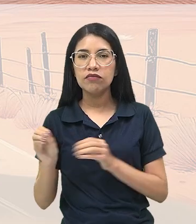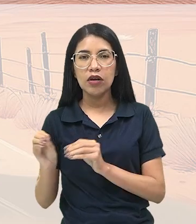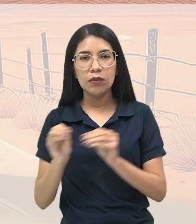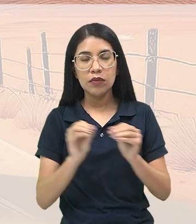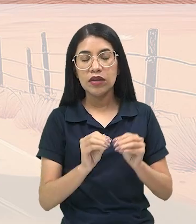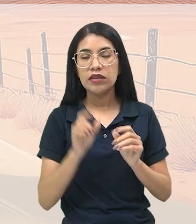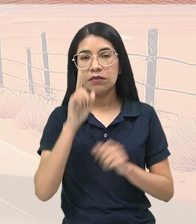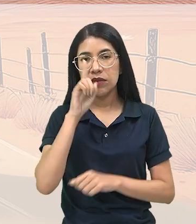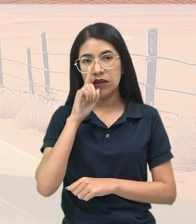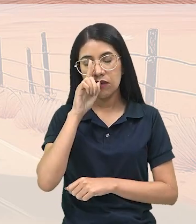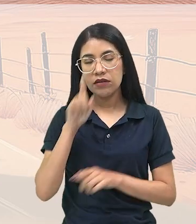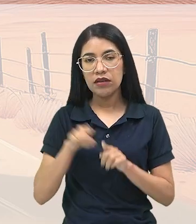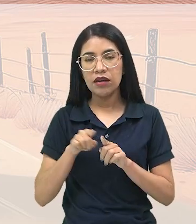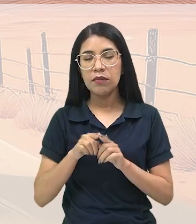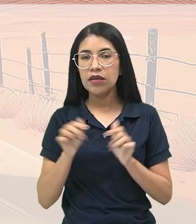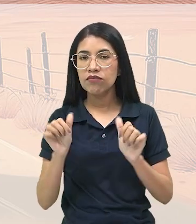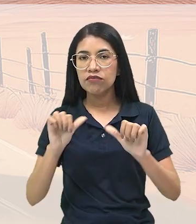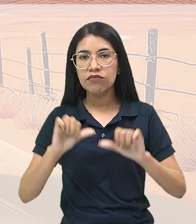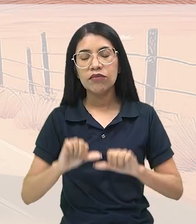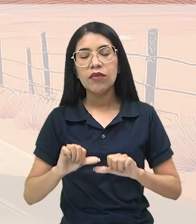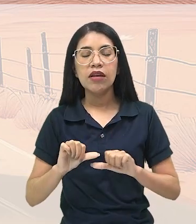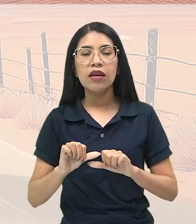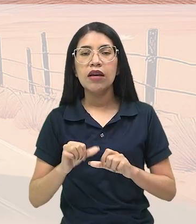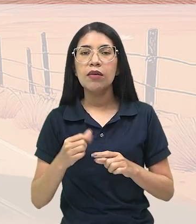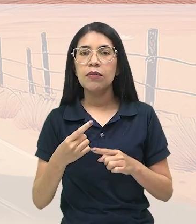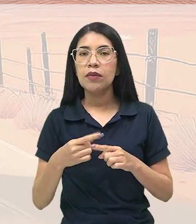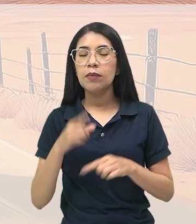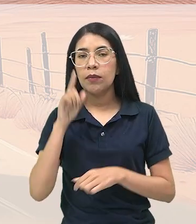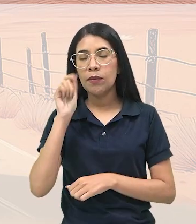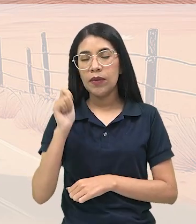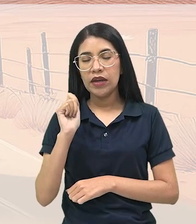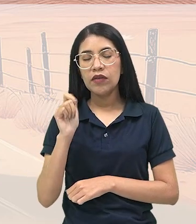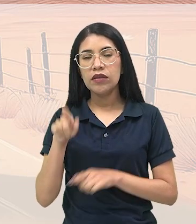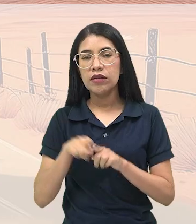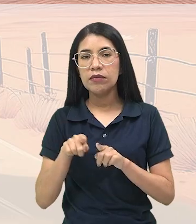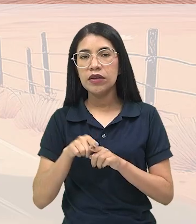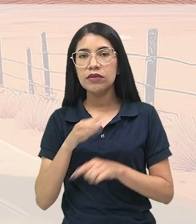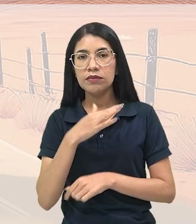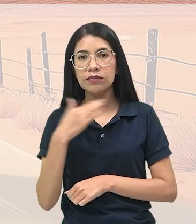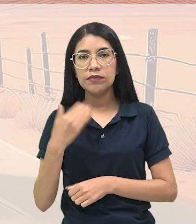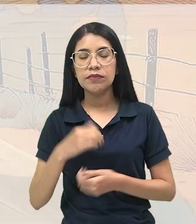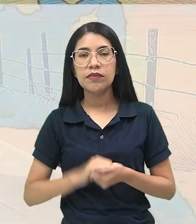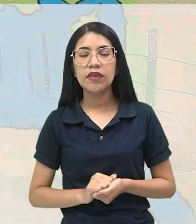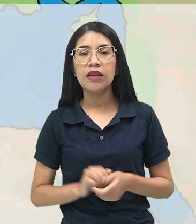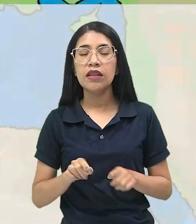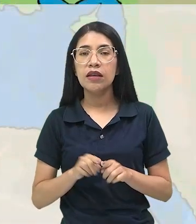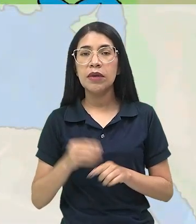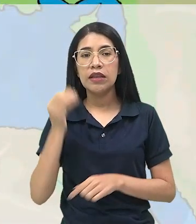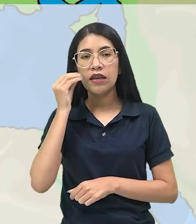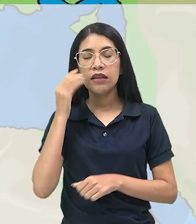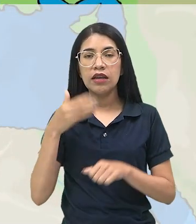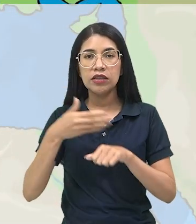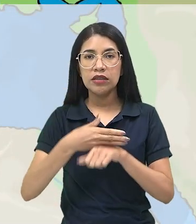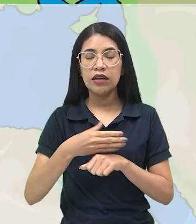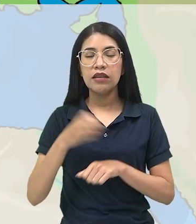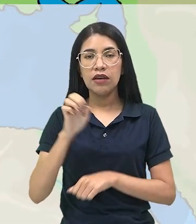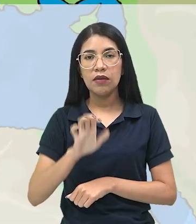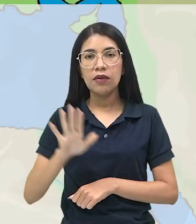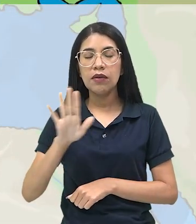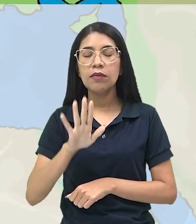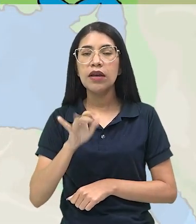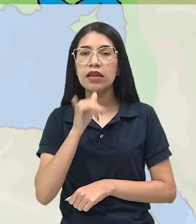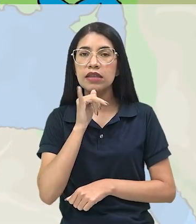perigosas, feitas em péssimas condições e até com risco de morte. Para tentar entrar na Europa, por exemplo,